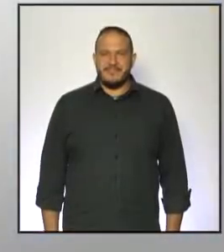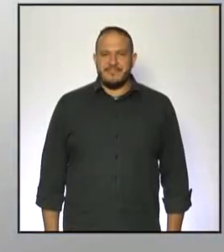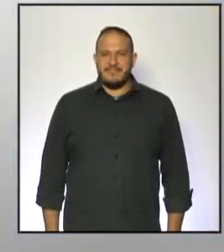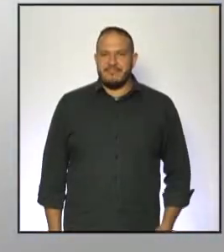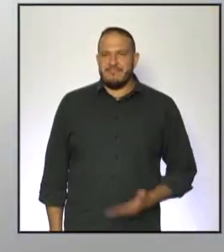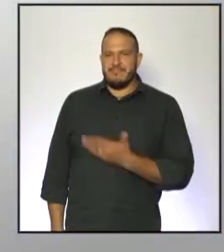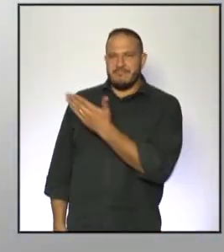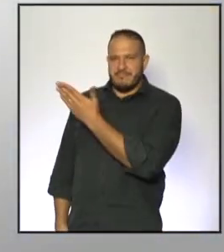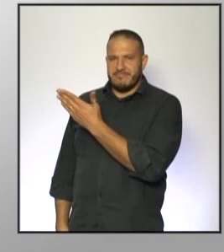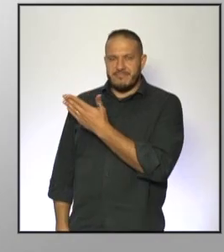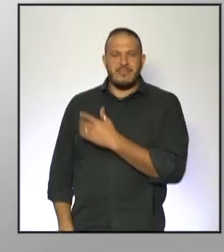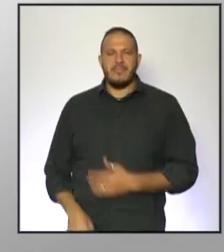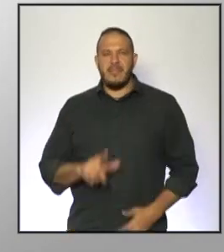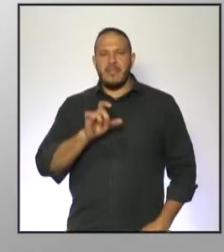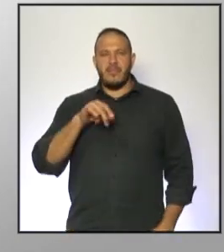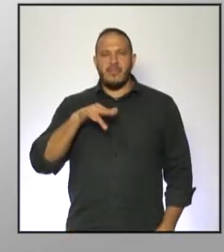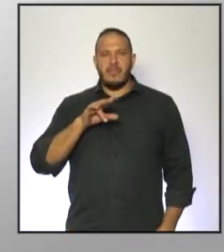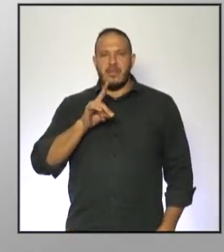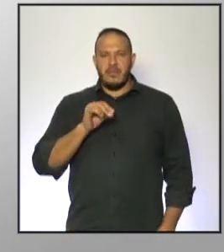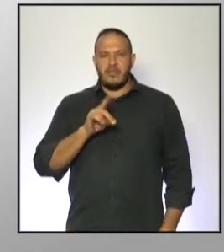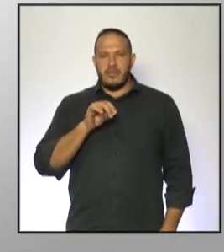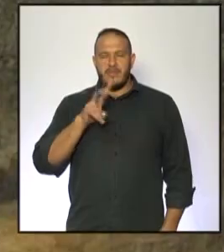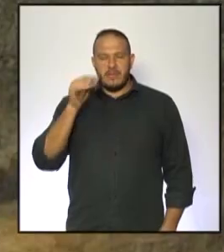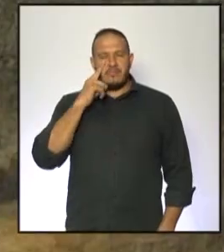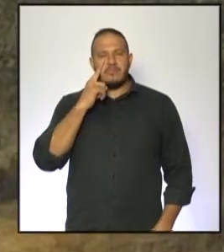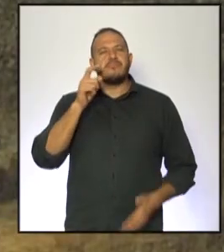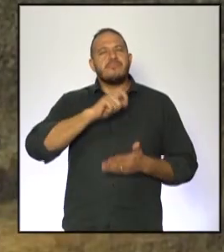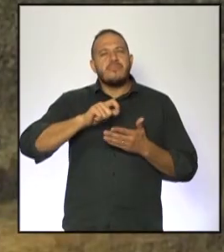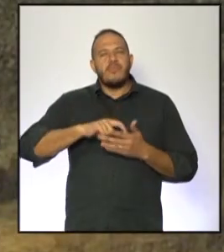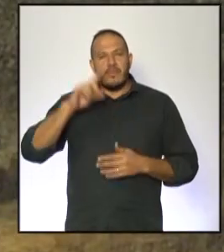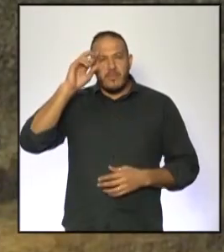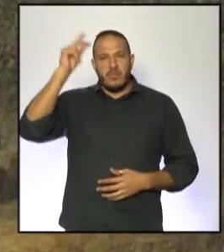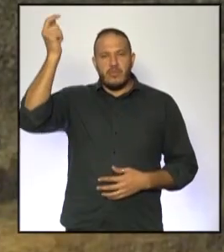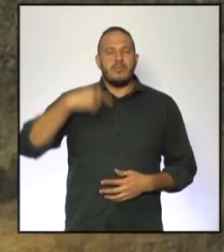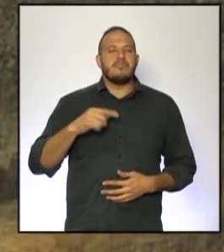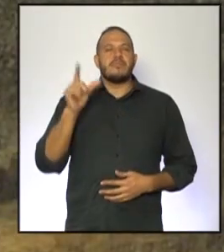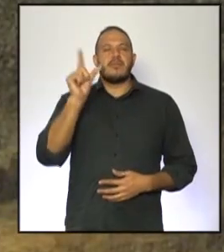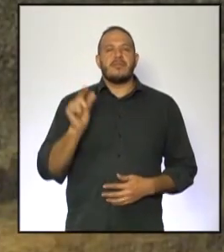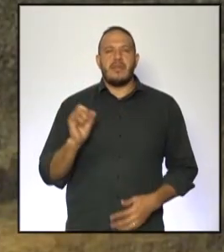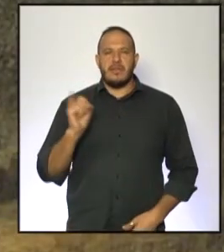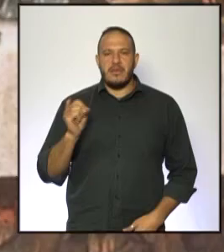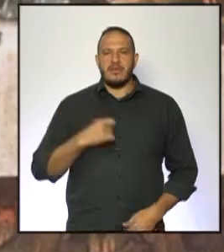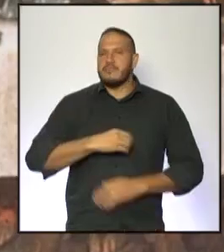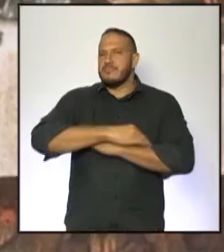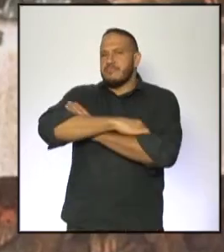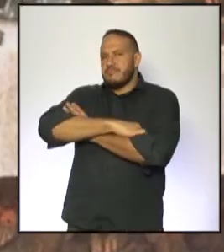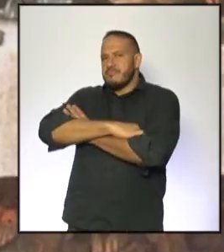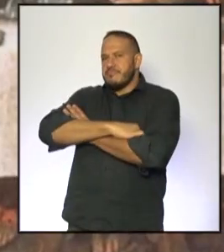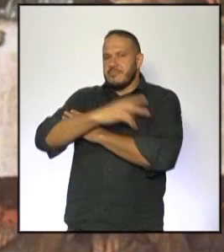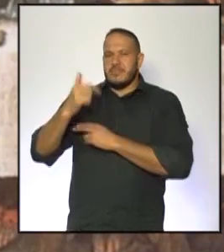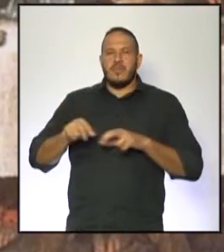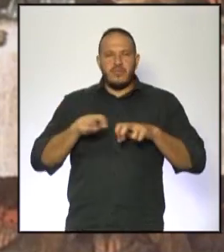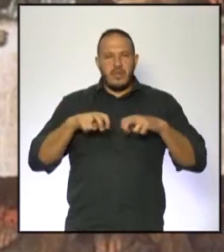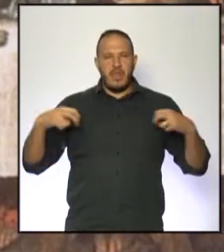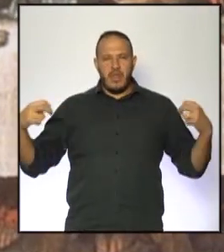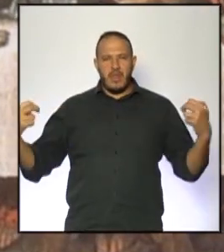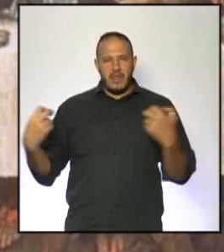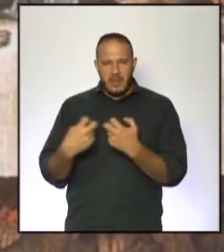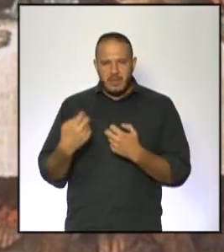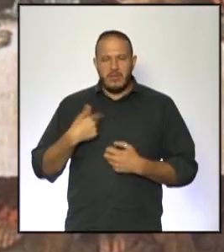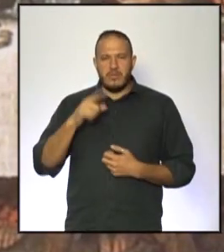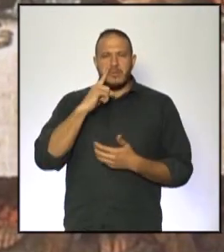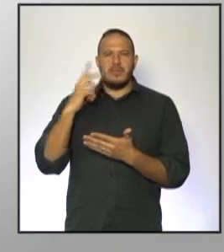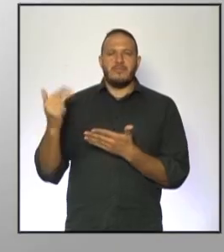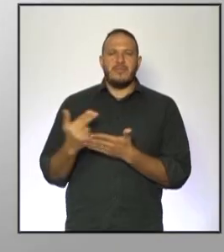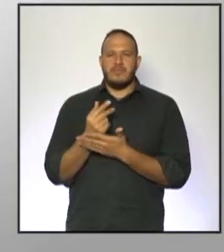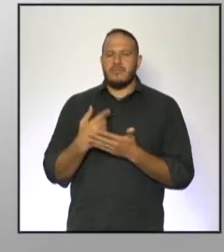Leonardo da Vinci foi um grande pintor italiano do século XV, autor da Mona Lisa e da Última Ceia, algumas das pinturas